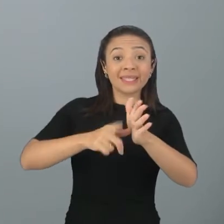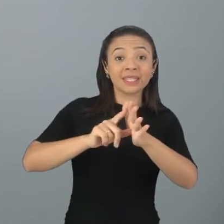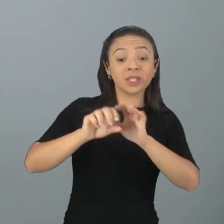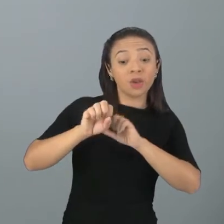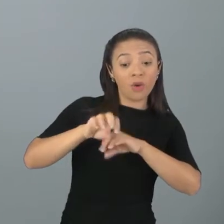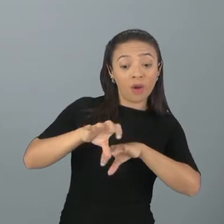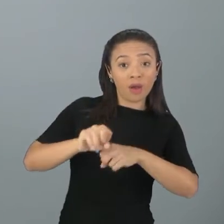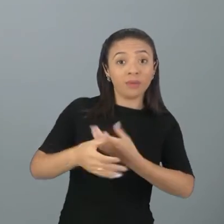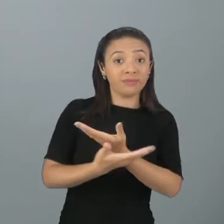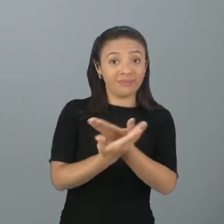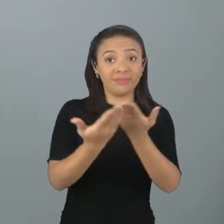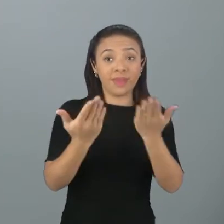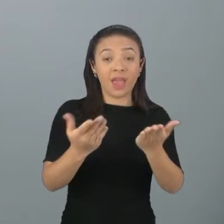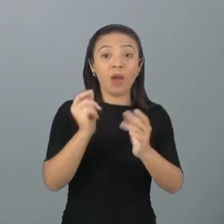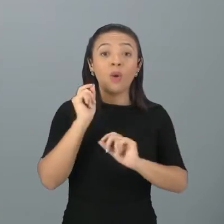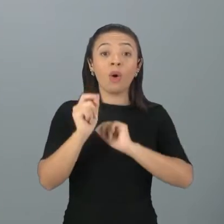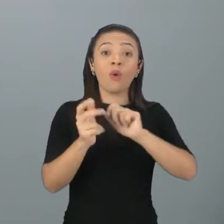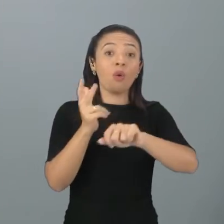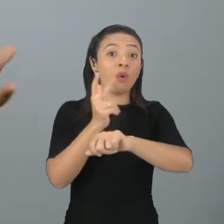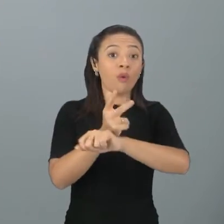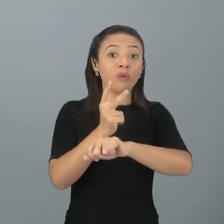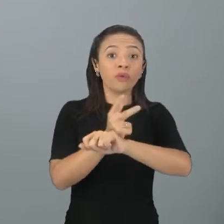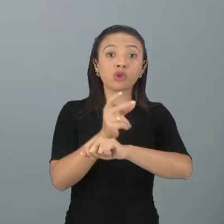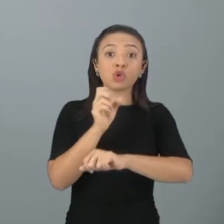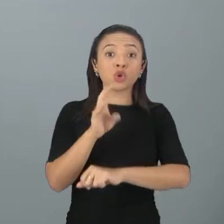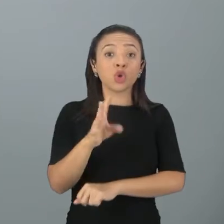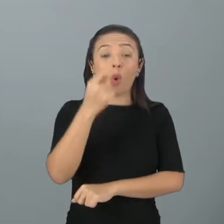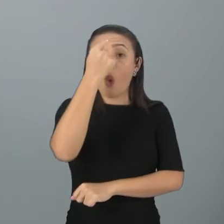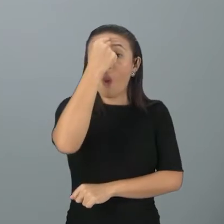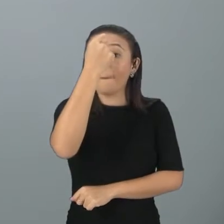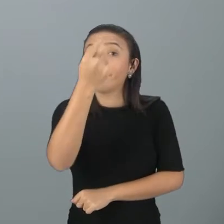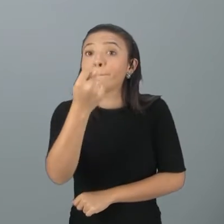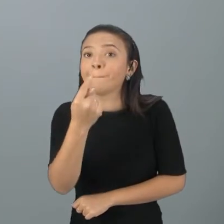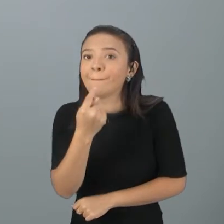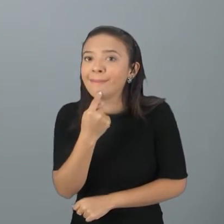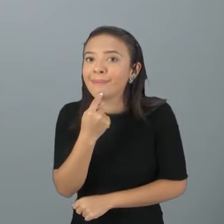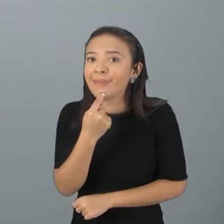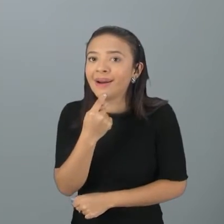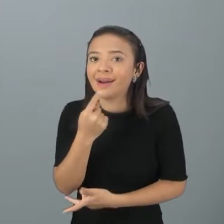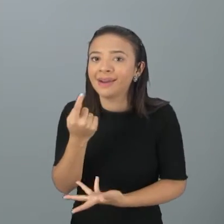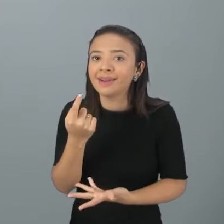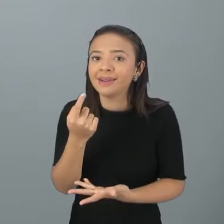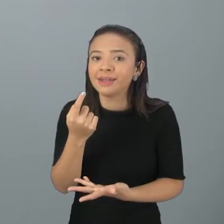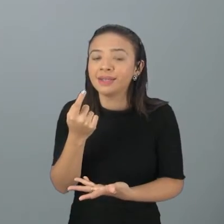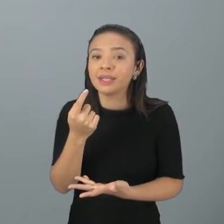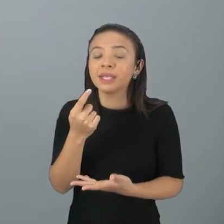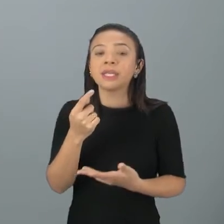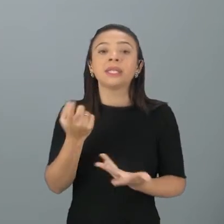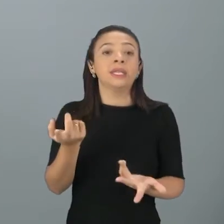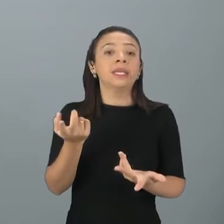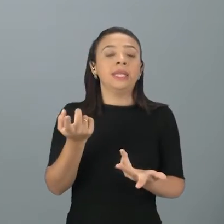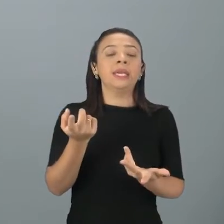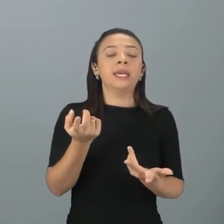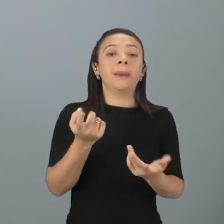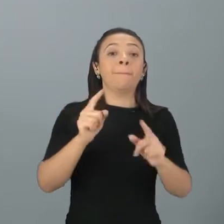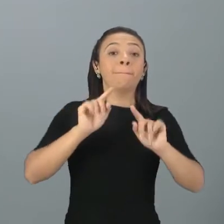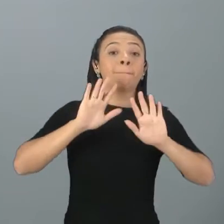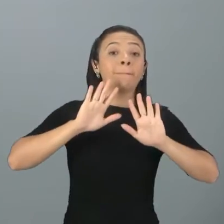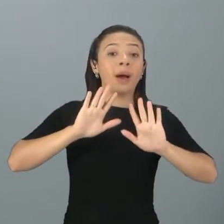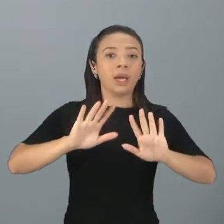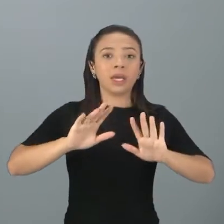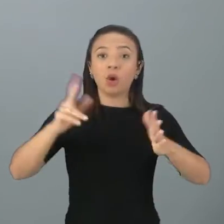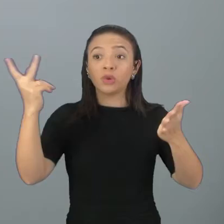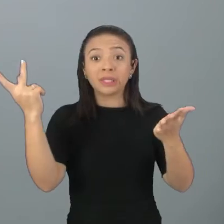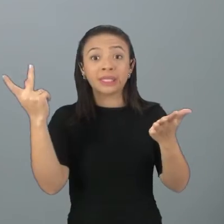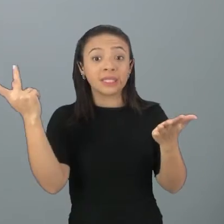para vocês que é um vídeo meramente ilustrativo, que é claro que as coisas não aconteceram dessa forma, mas que fica mais